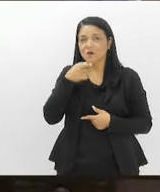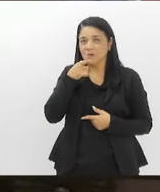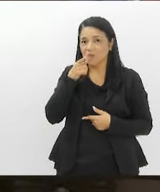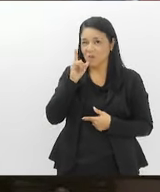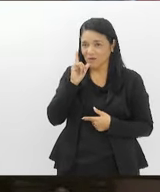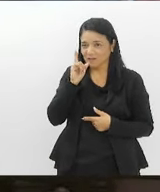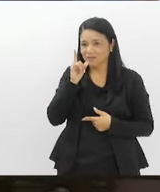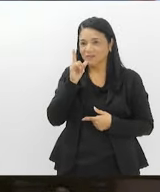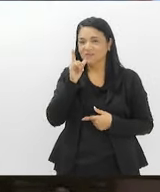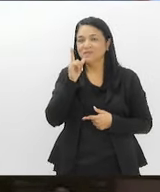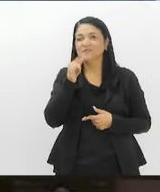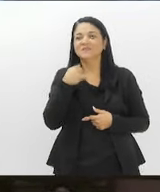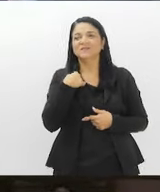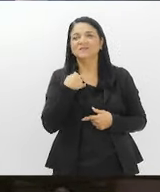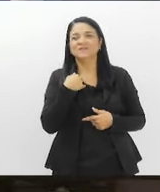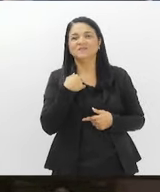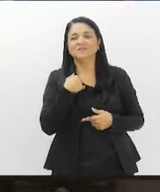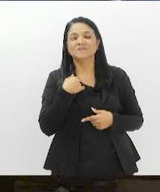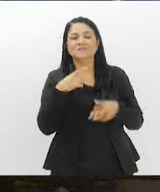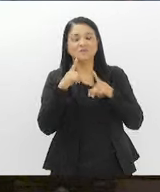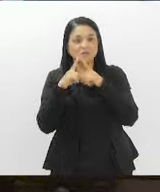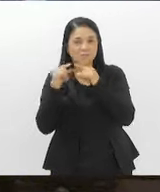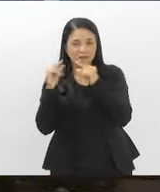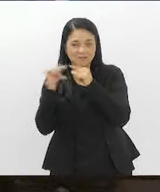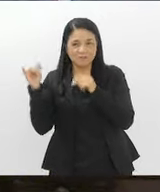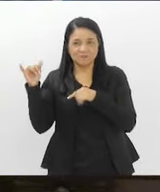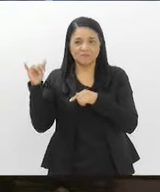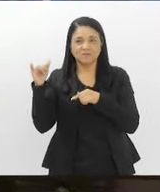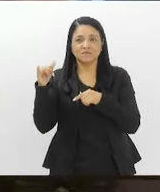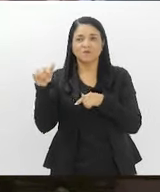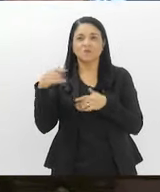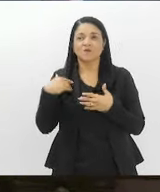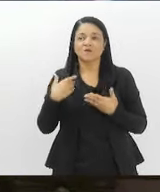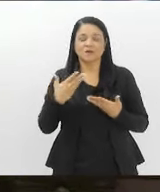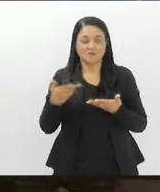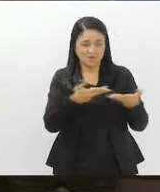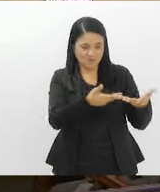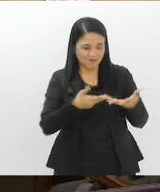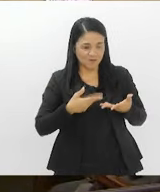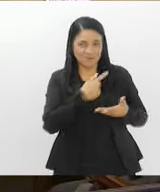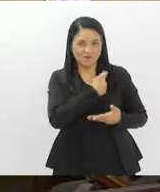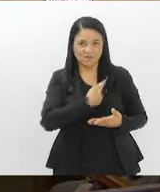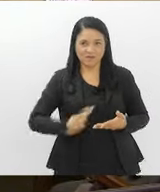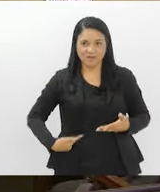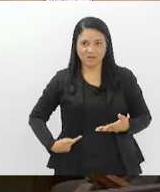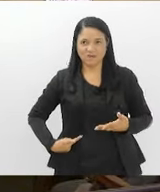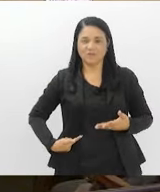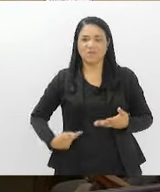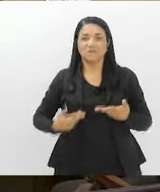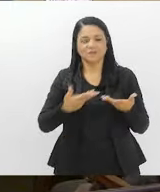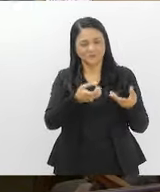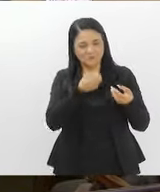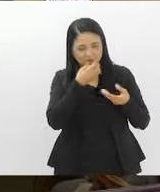presidente, de Brasília, por favor, governador Cláudio Castro, seja bem-vindo, uma salva de palmas, por favor.